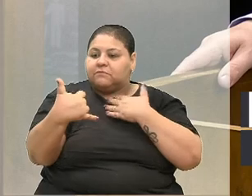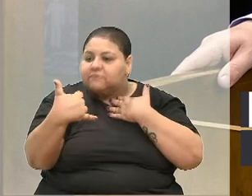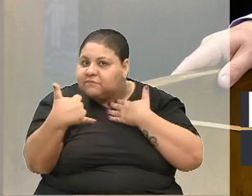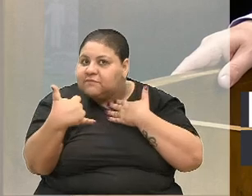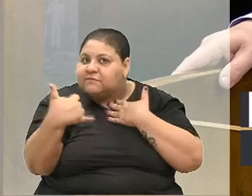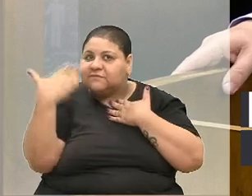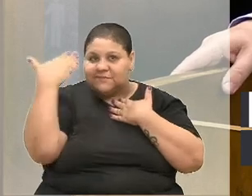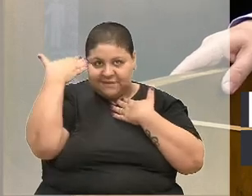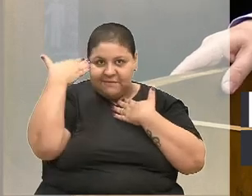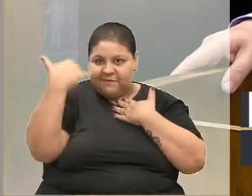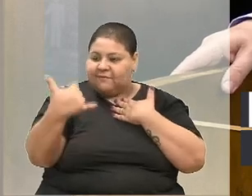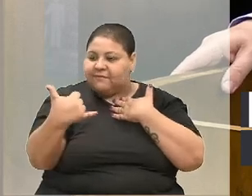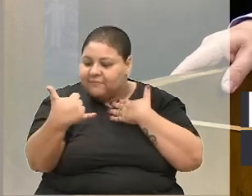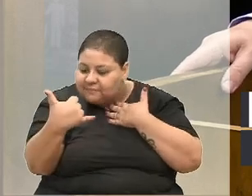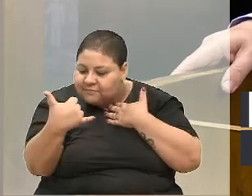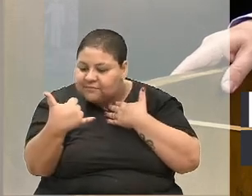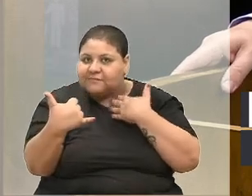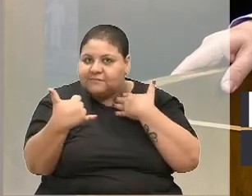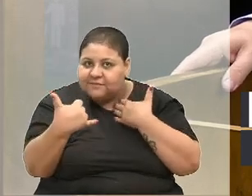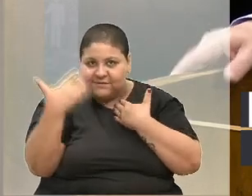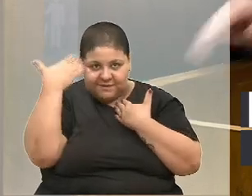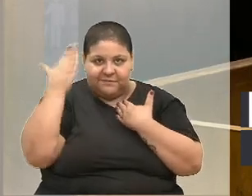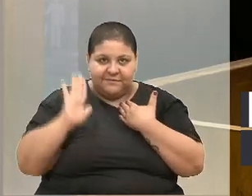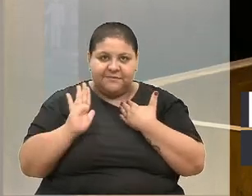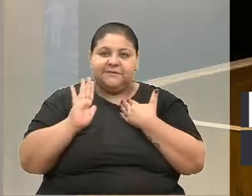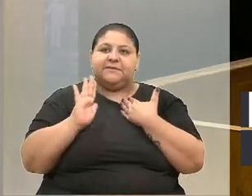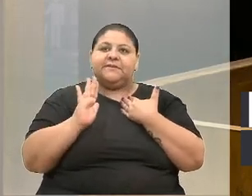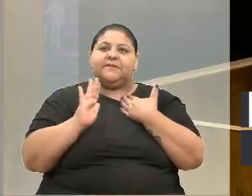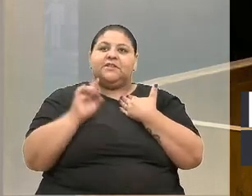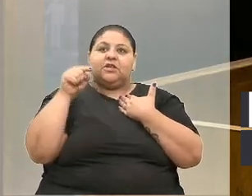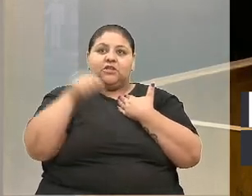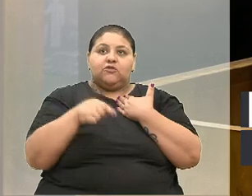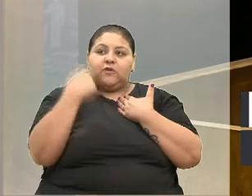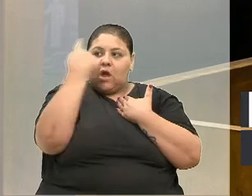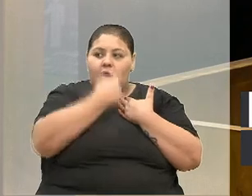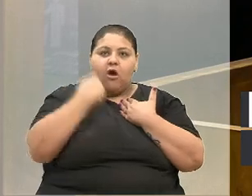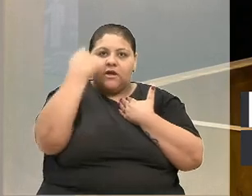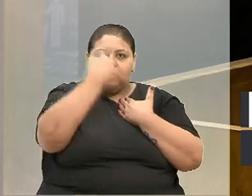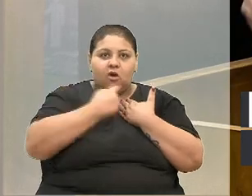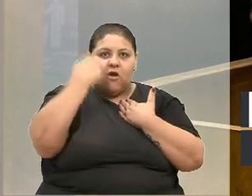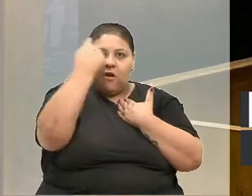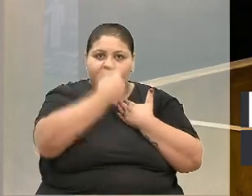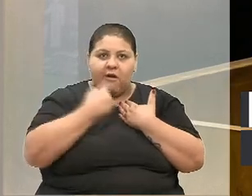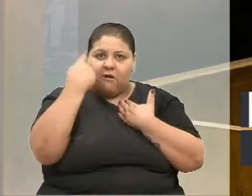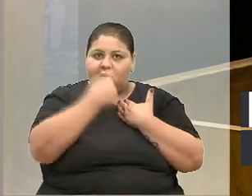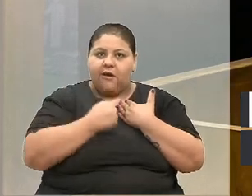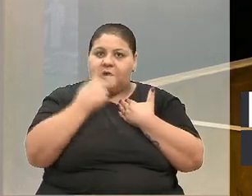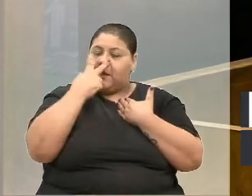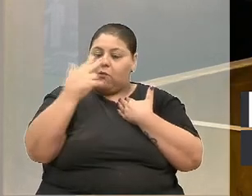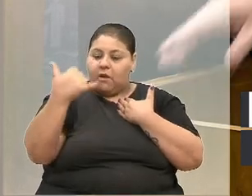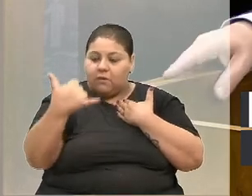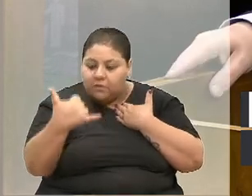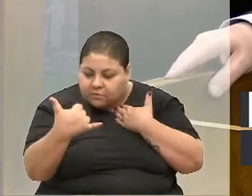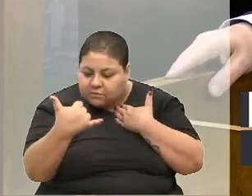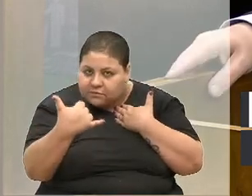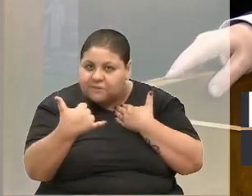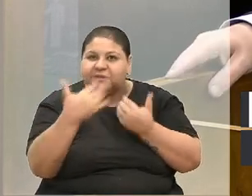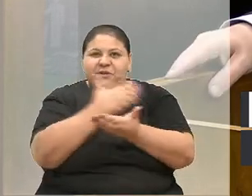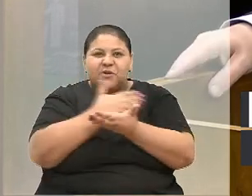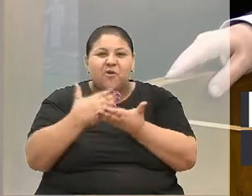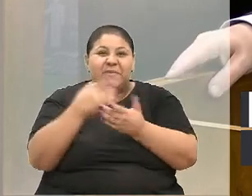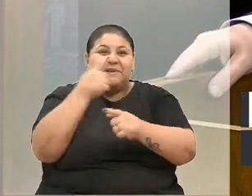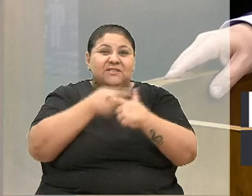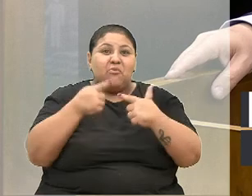vamos dizer assim, mais para frente, e tu fica horas e horas nesta posição, começa a ter um problema